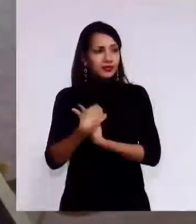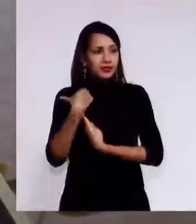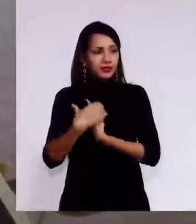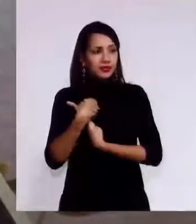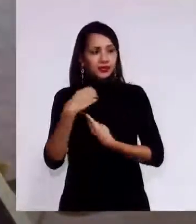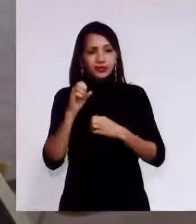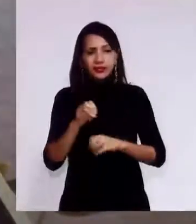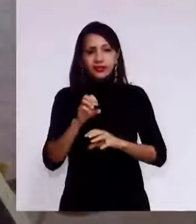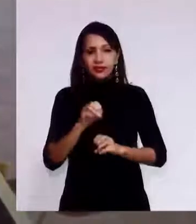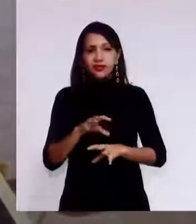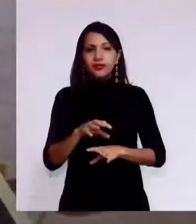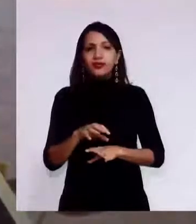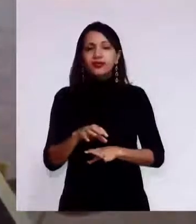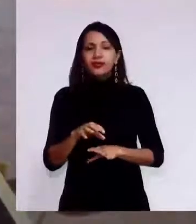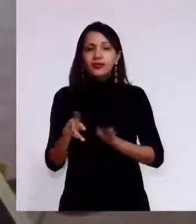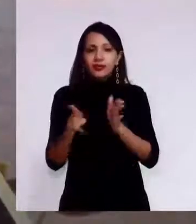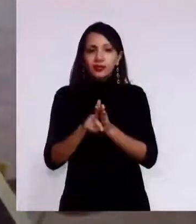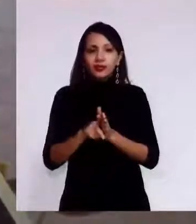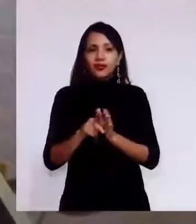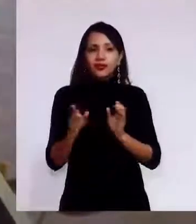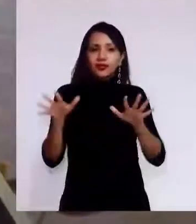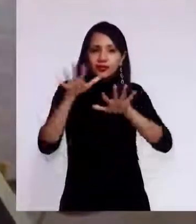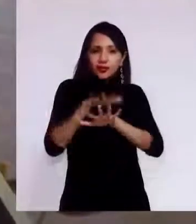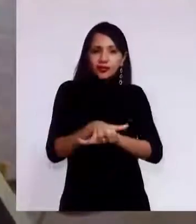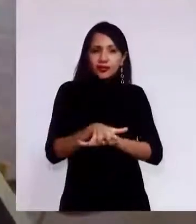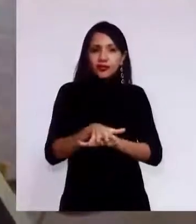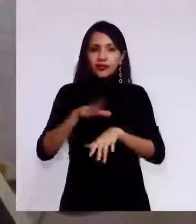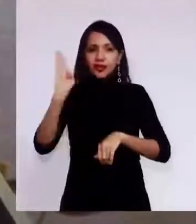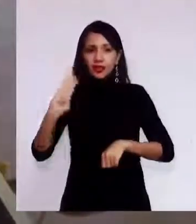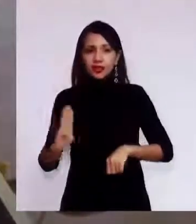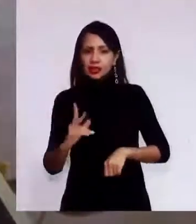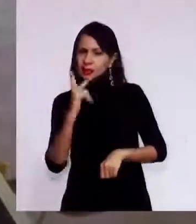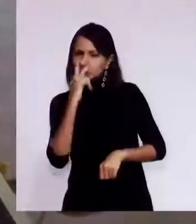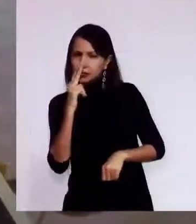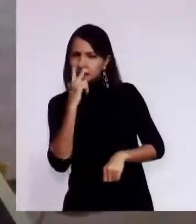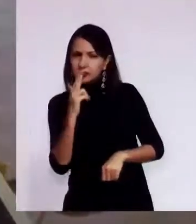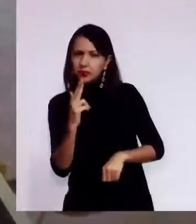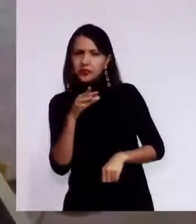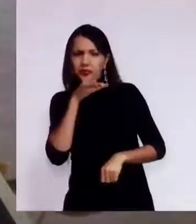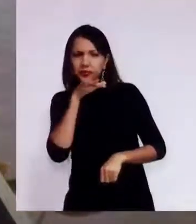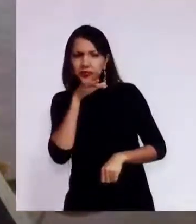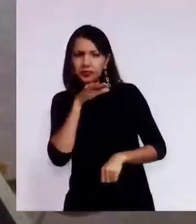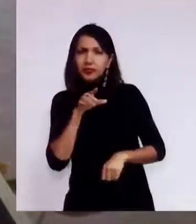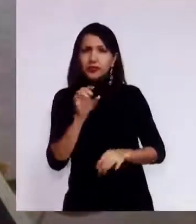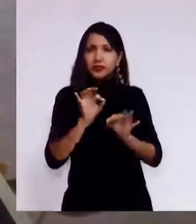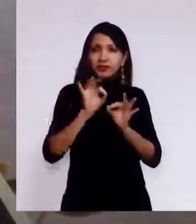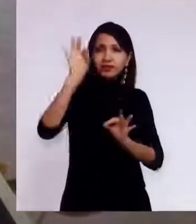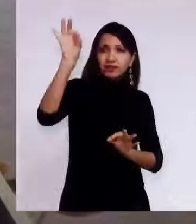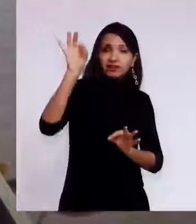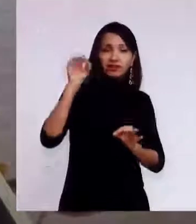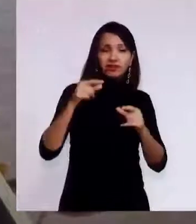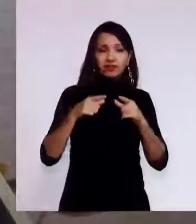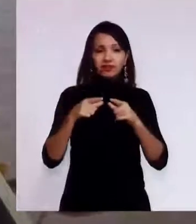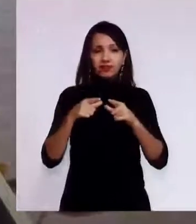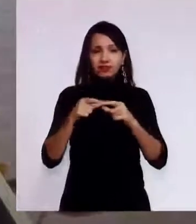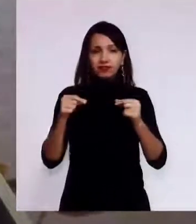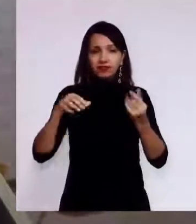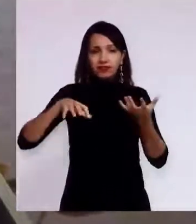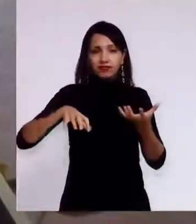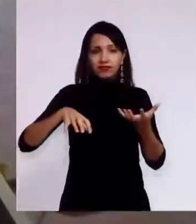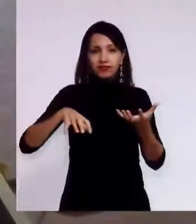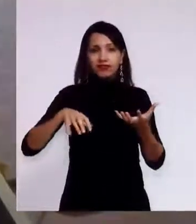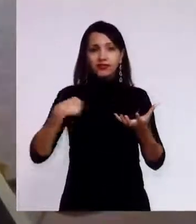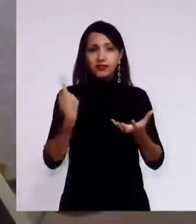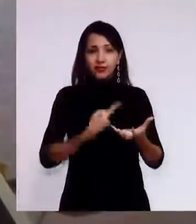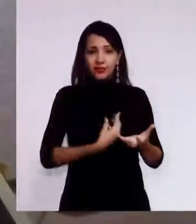gravidade que isso acontece. Alguém pode falar assim, mas parece que está tão longe, né, Brasília? Nós estamos vivendo aqui em